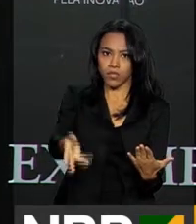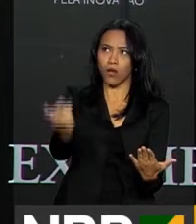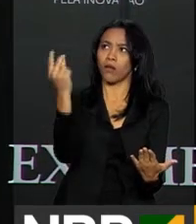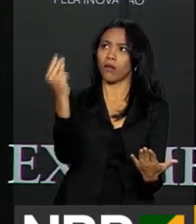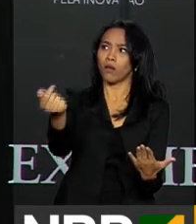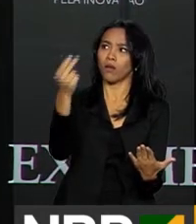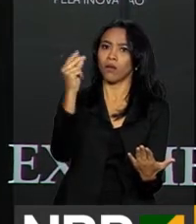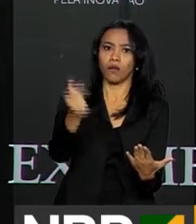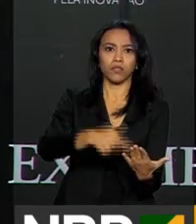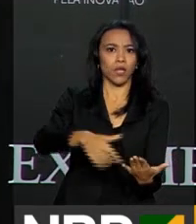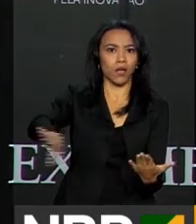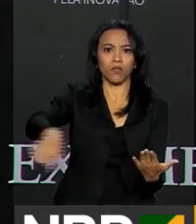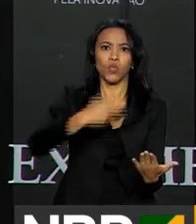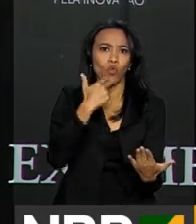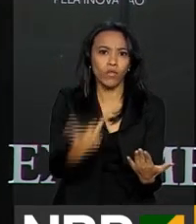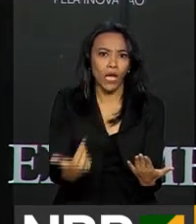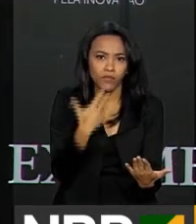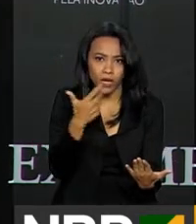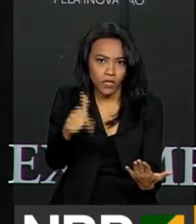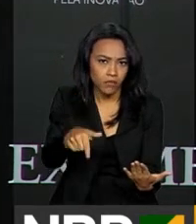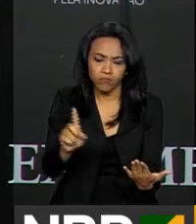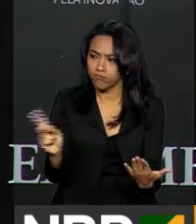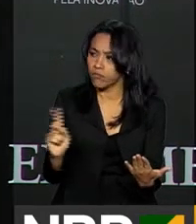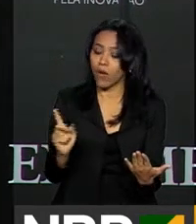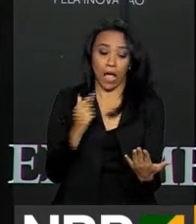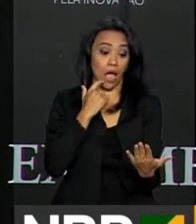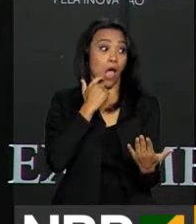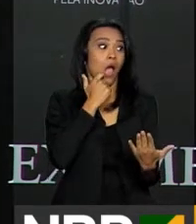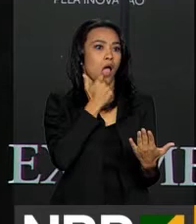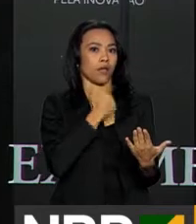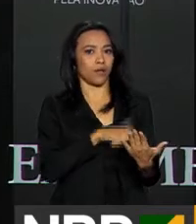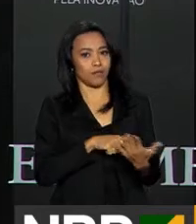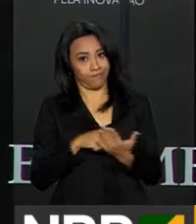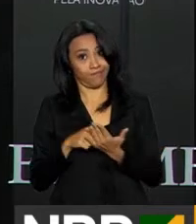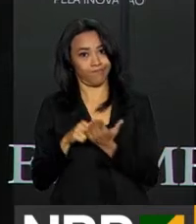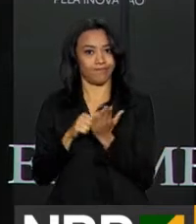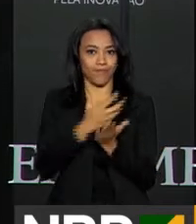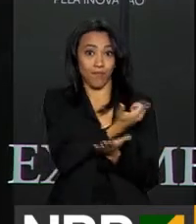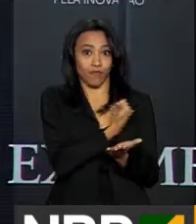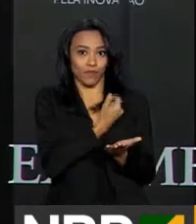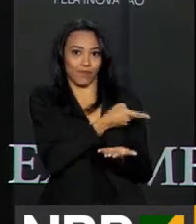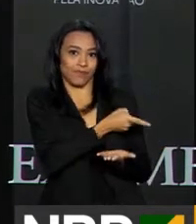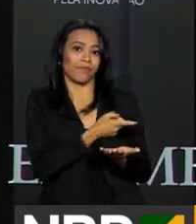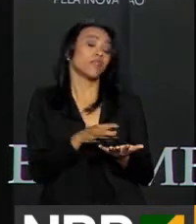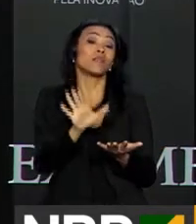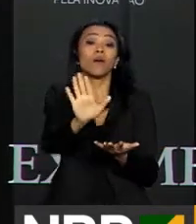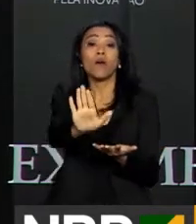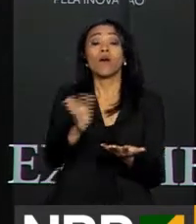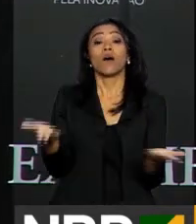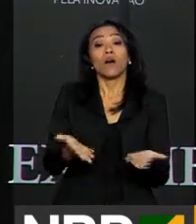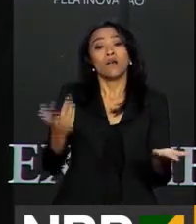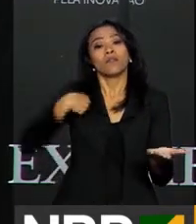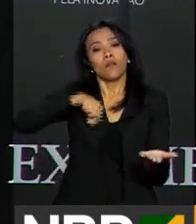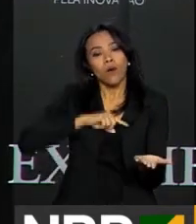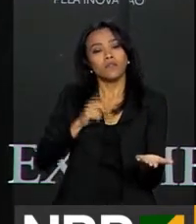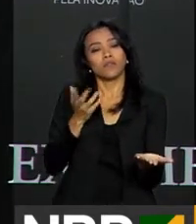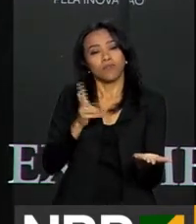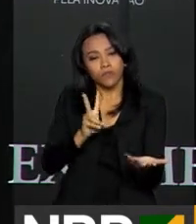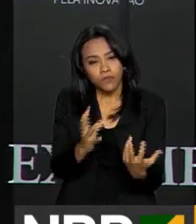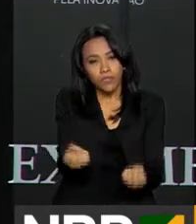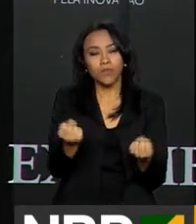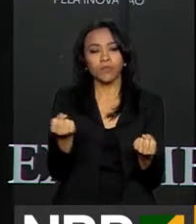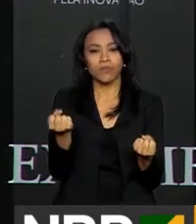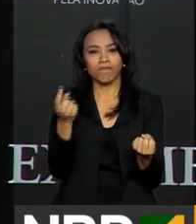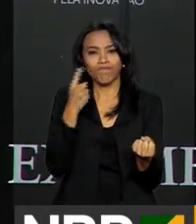ser novidade nenhuma. Ao que eu pude, então, na modificação, André, que fiz, dizer, olha, nós também agora estamos começando a perfilhar